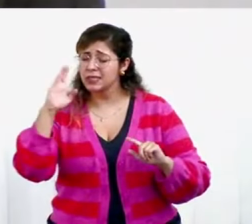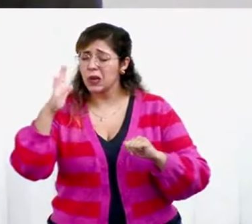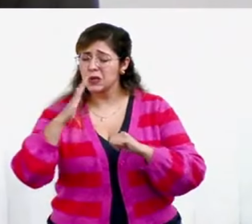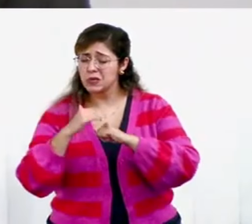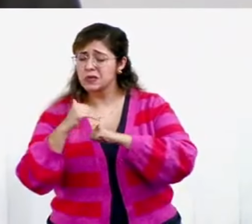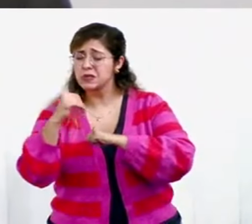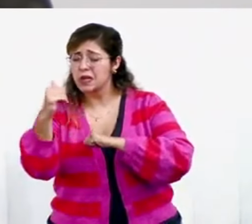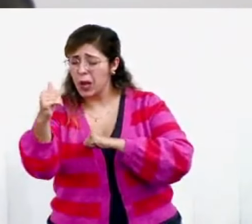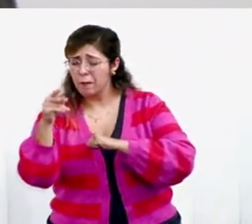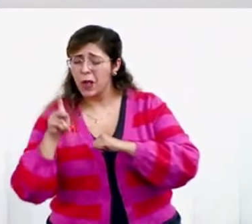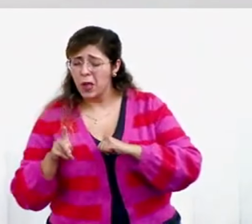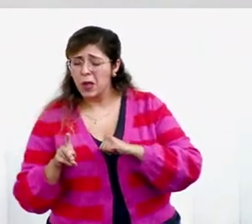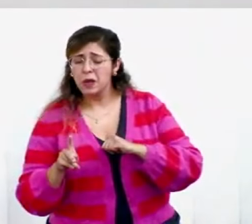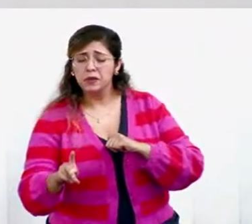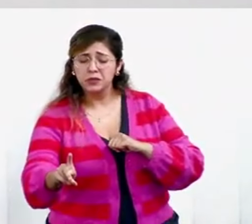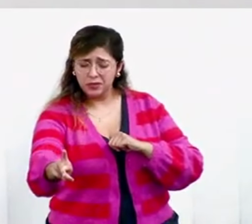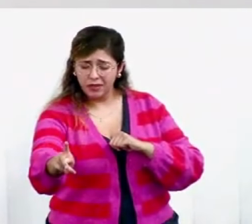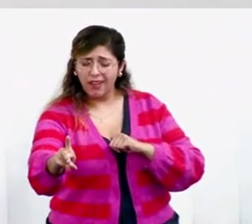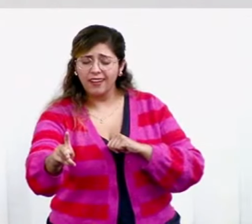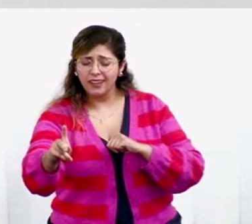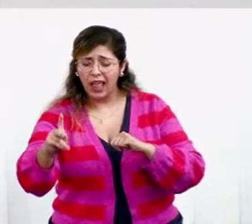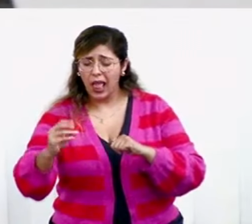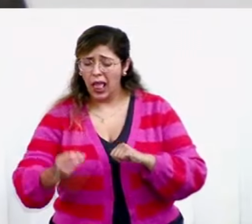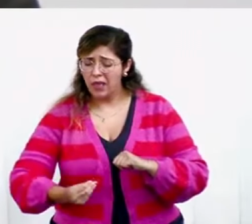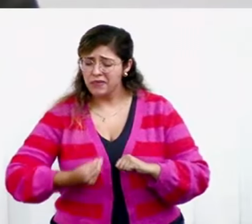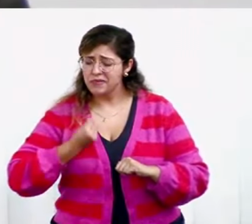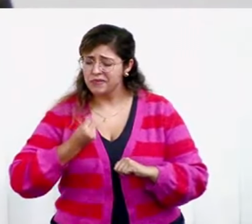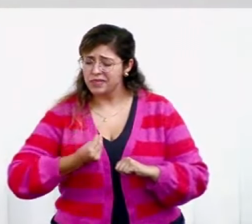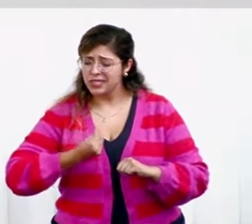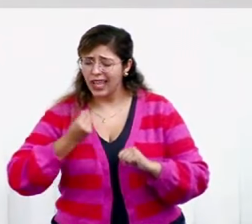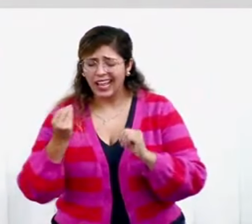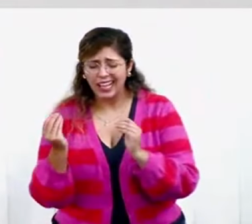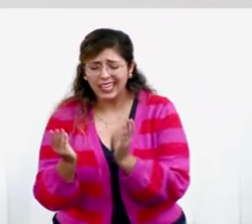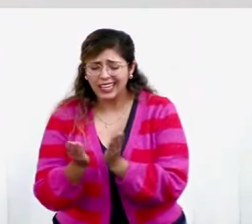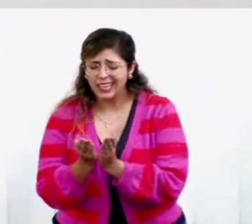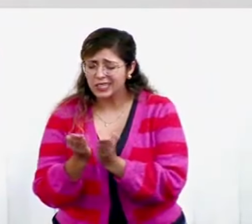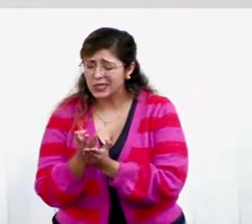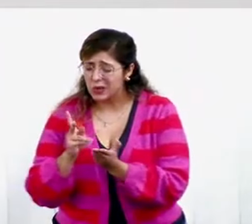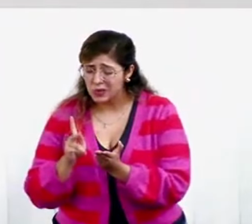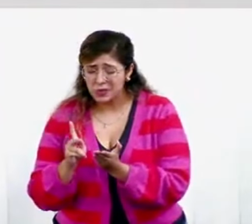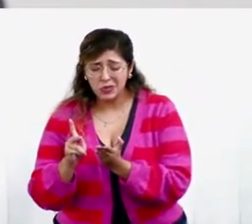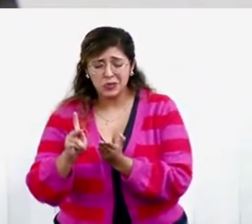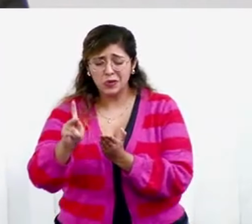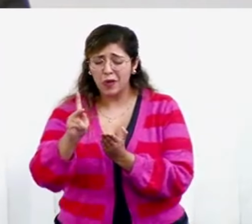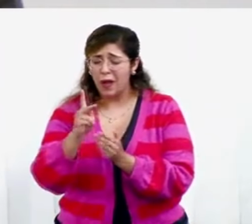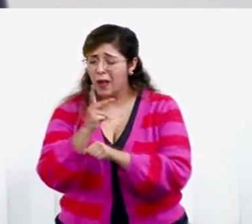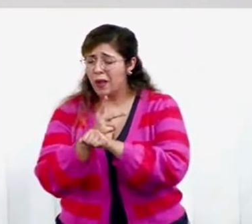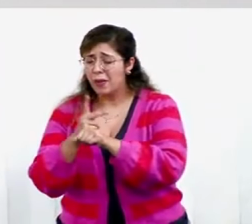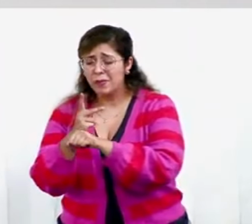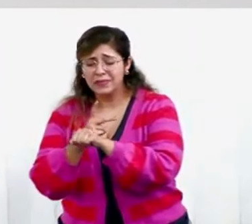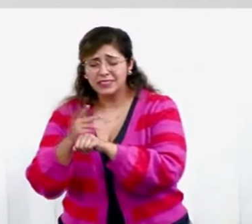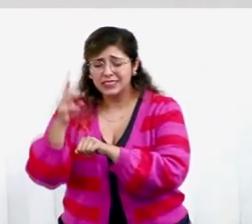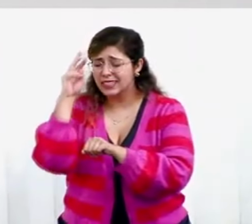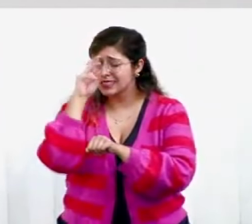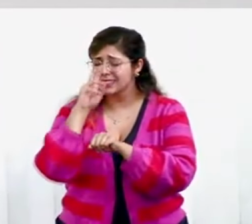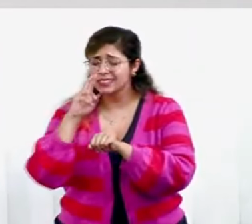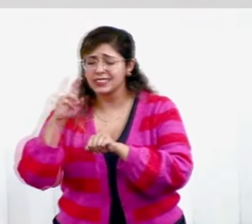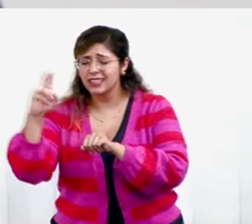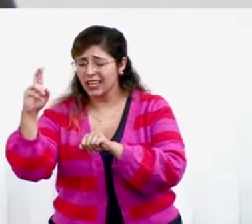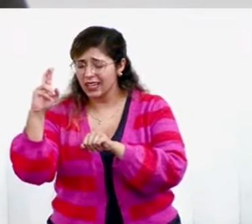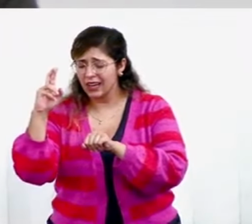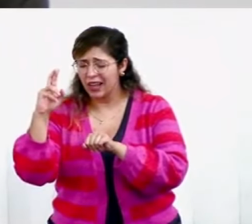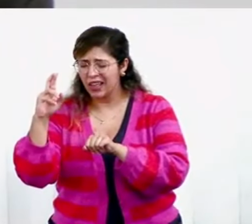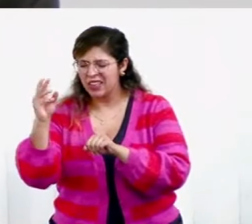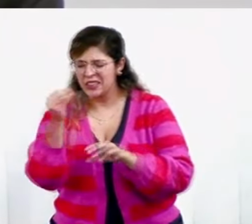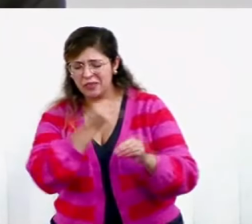numa continuidade de uma vida com o Senhor, no progresso da nossa salvação, no progresso da nossa santificação, a